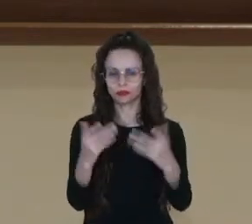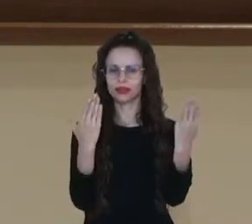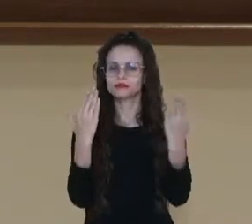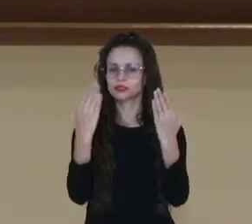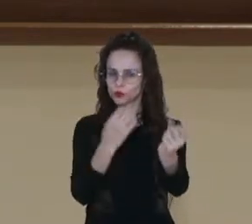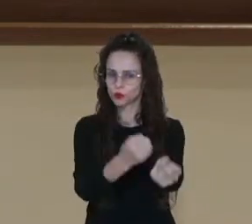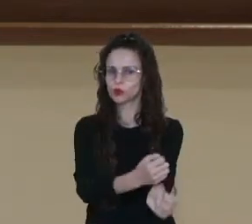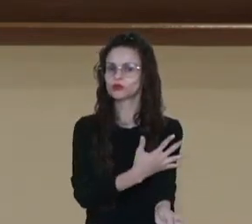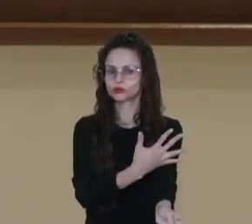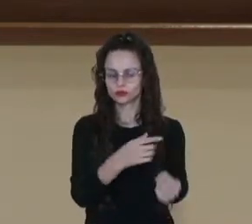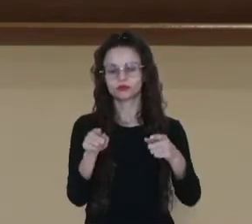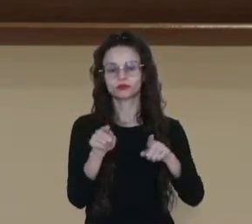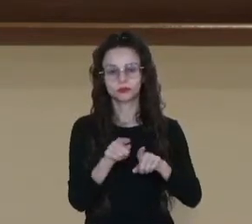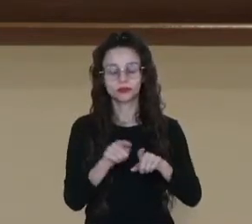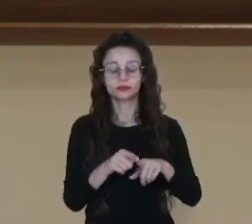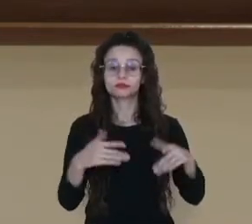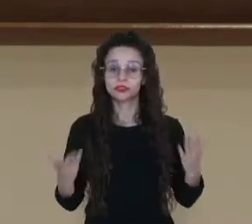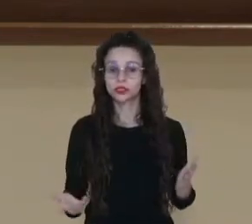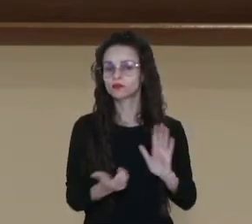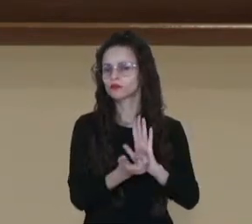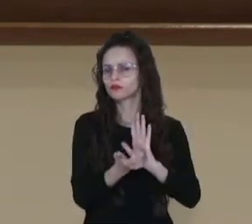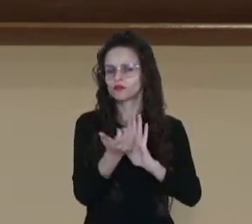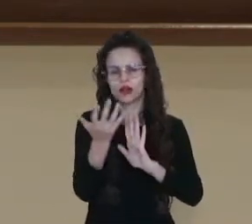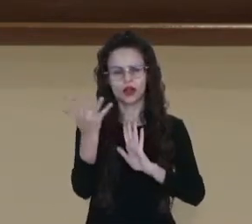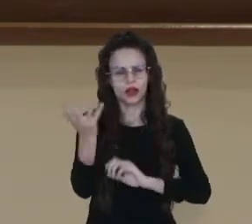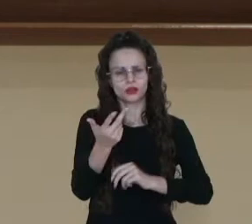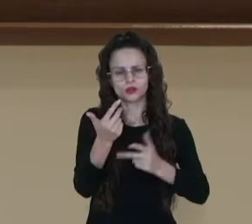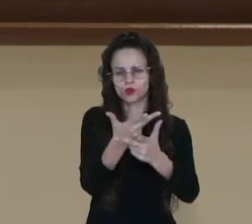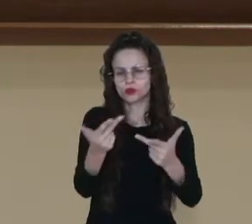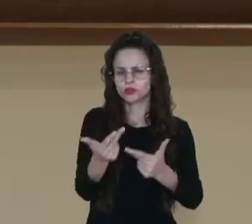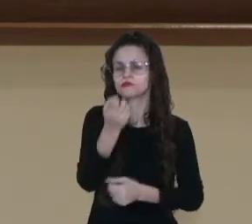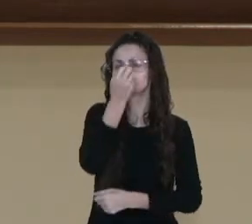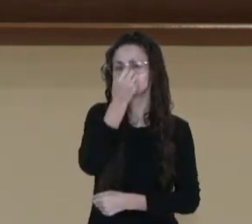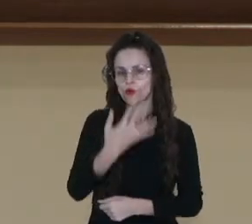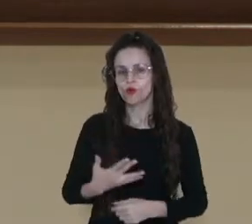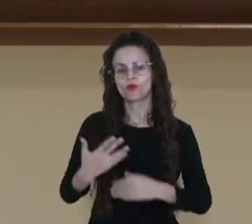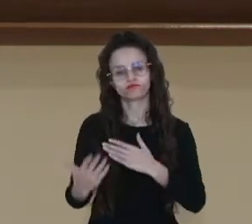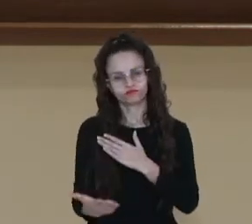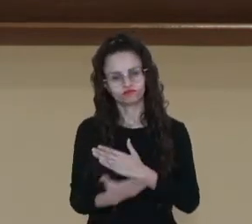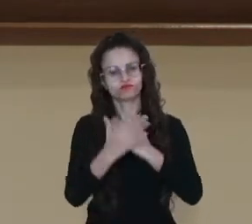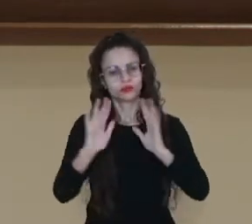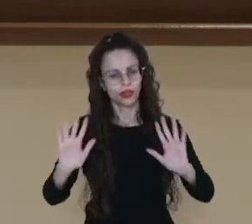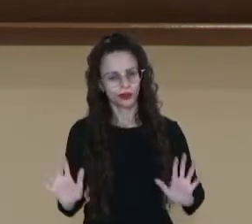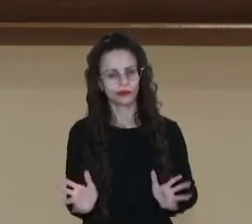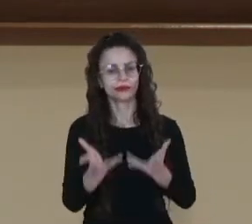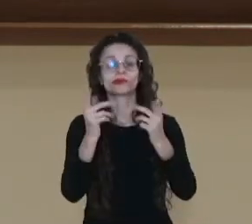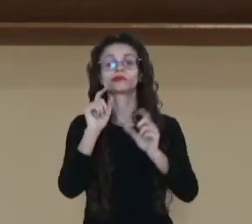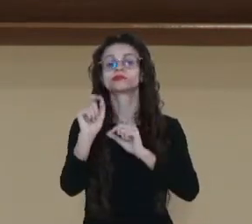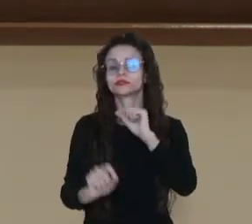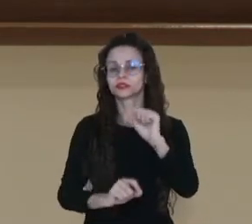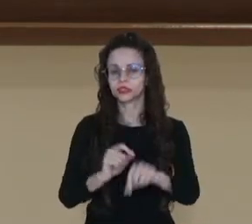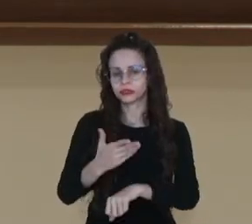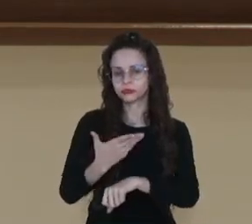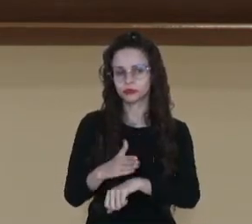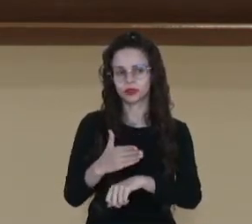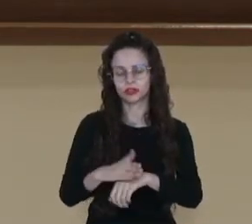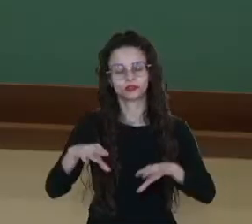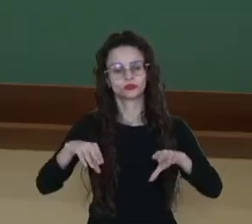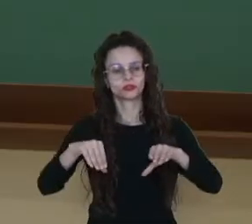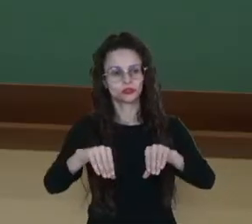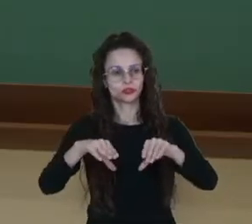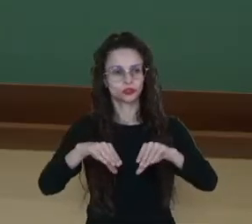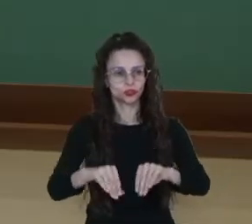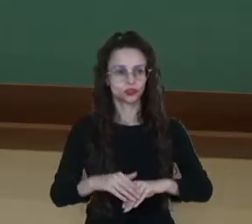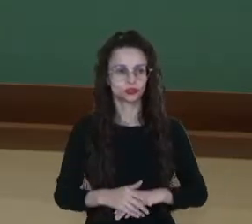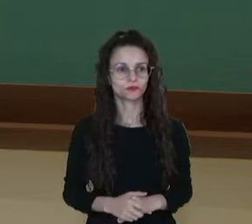e psicológica. Então, são vários os benefícios que a massagem traz a quem a pratica.